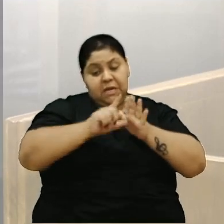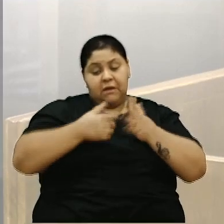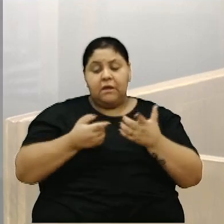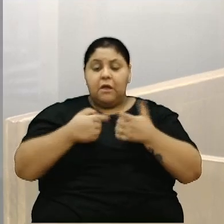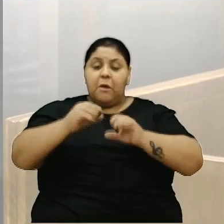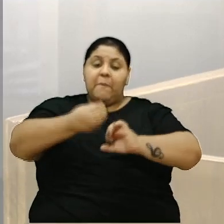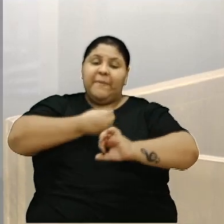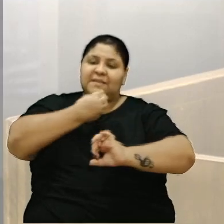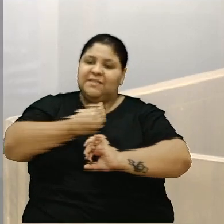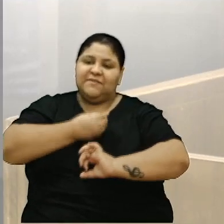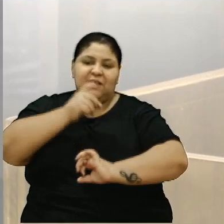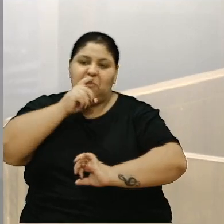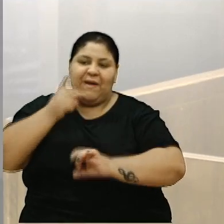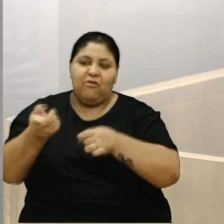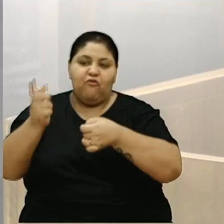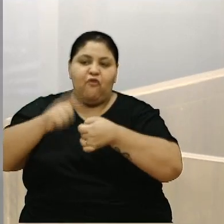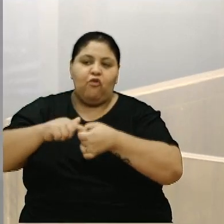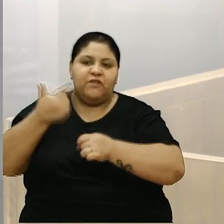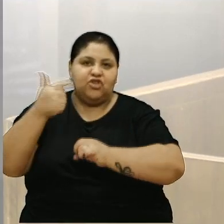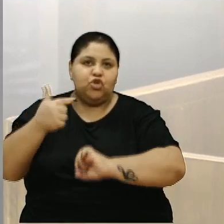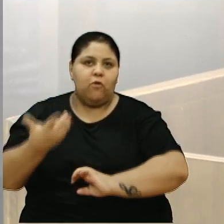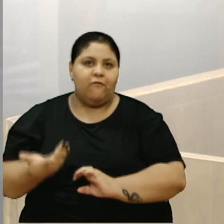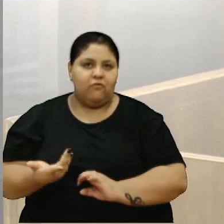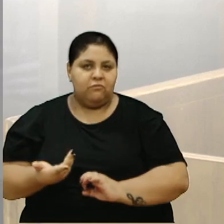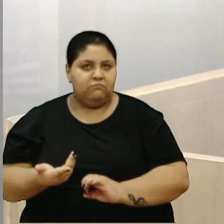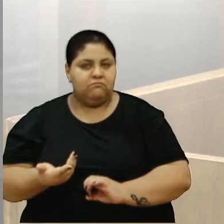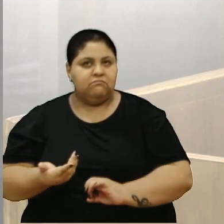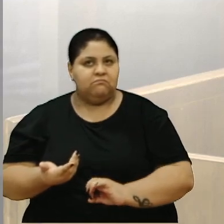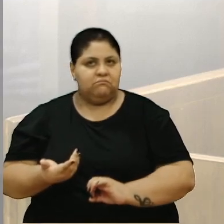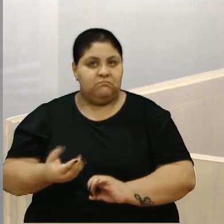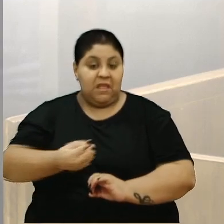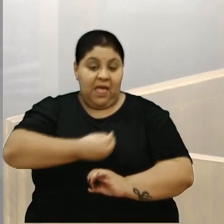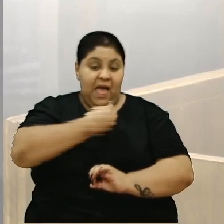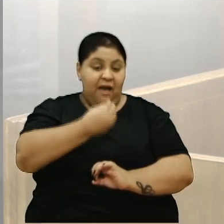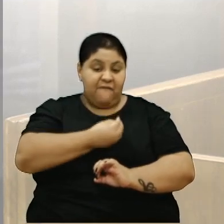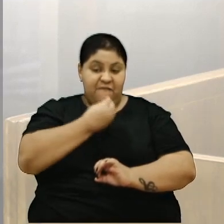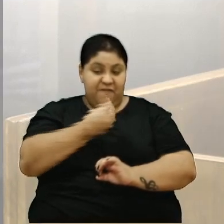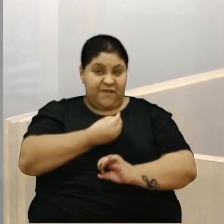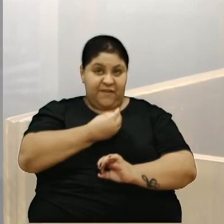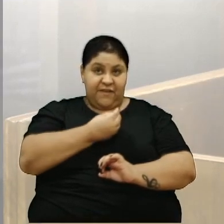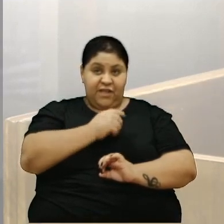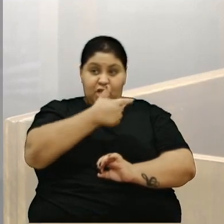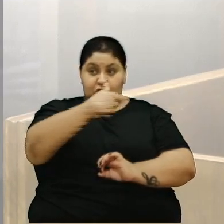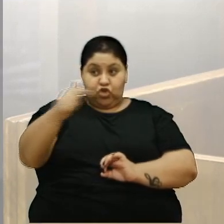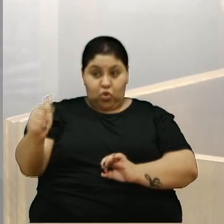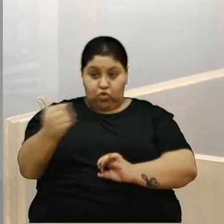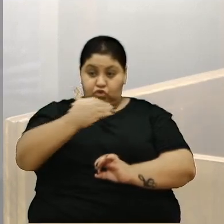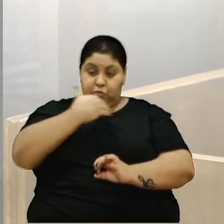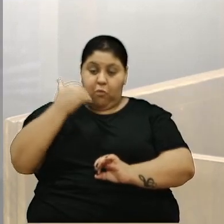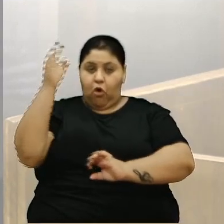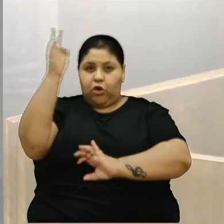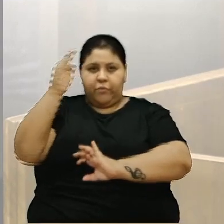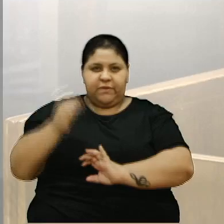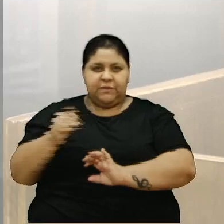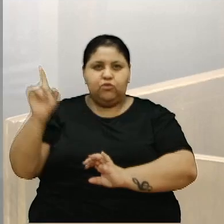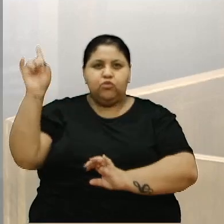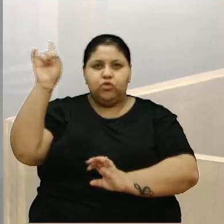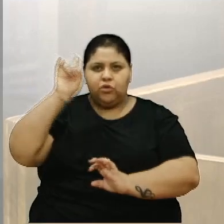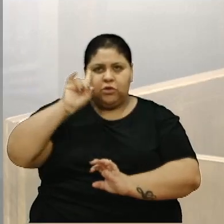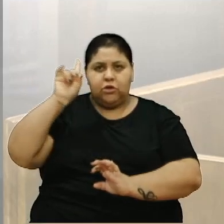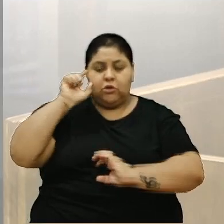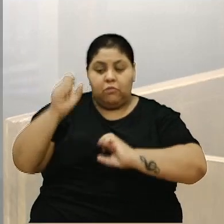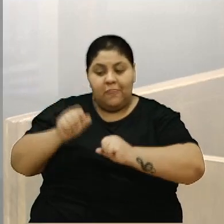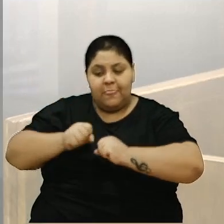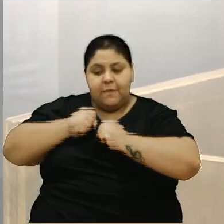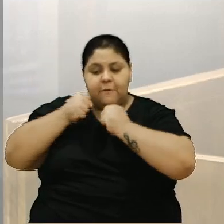vida desse pai não volta mais. A vida desse policial e dos tantos outros que moram no Brasil todos os dias,